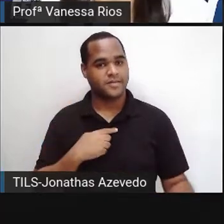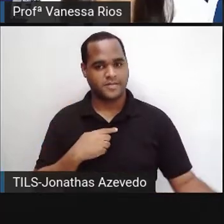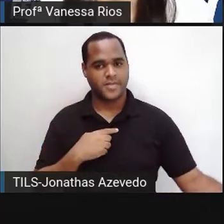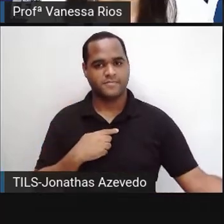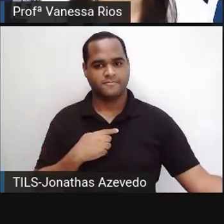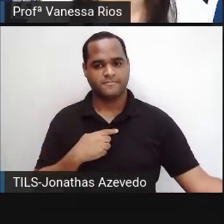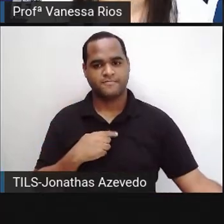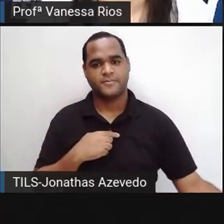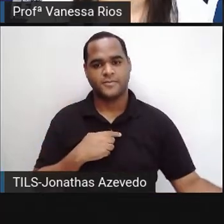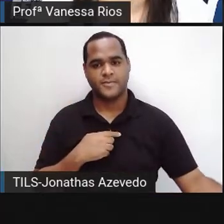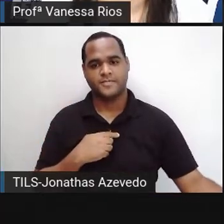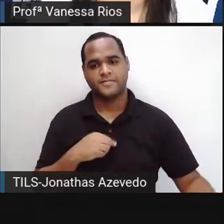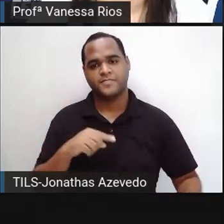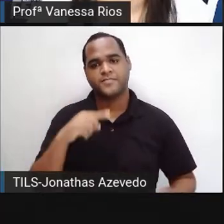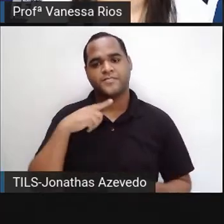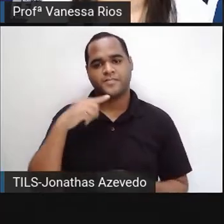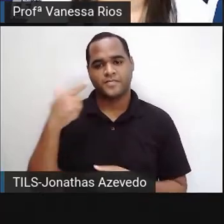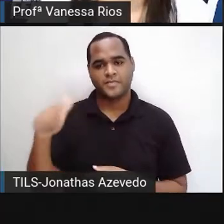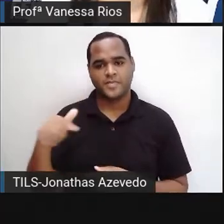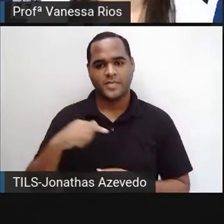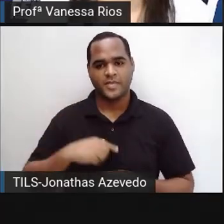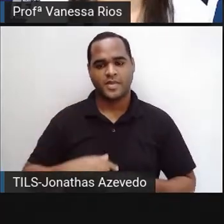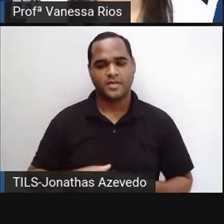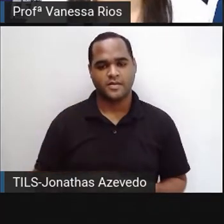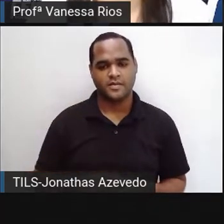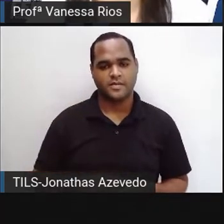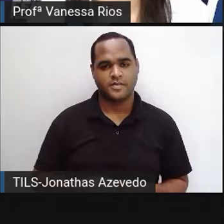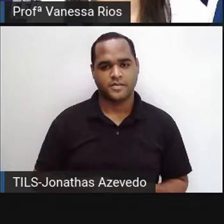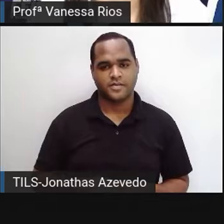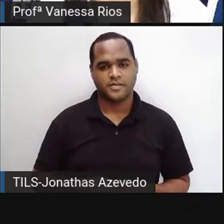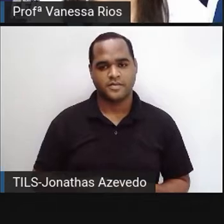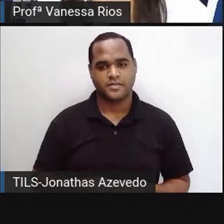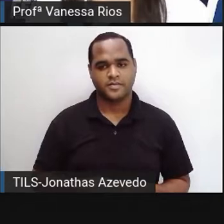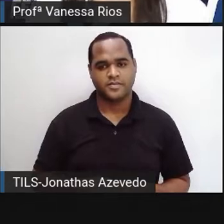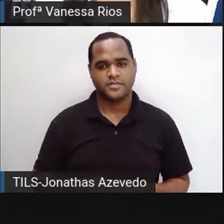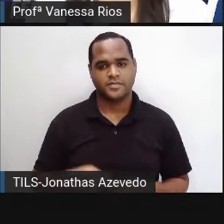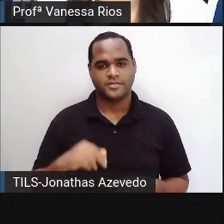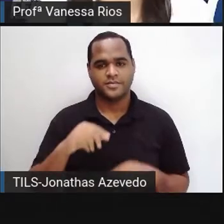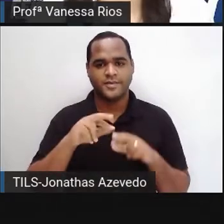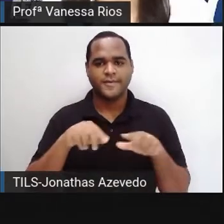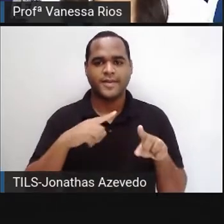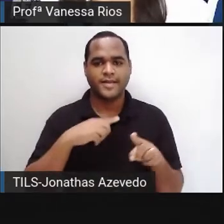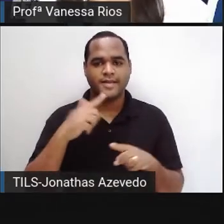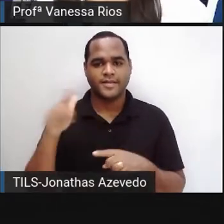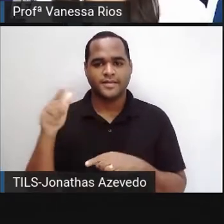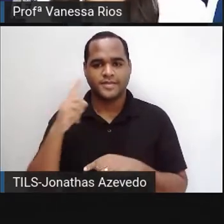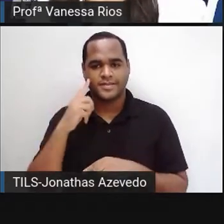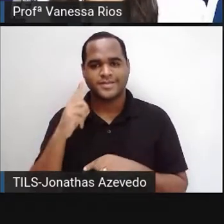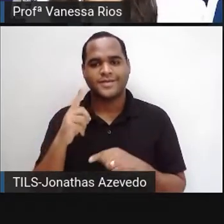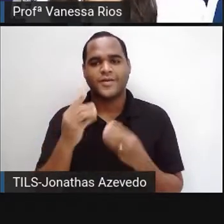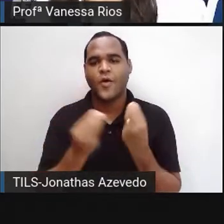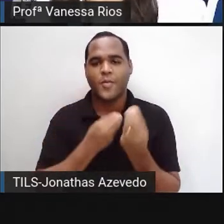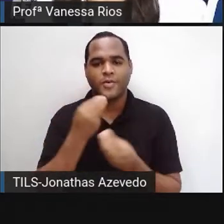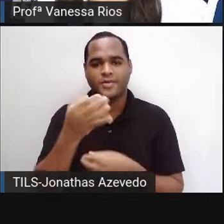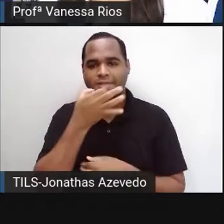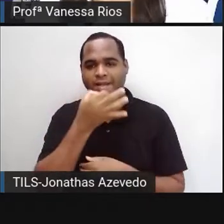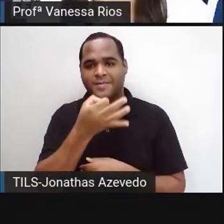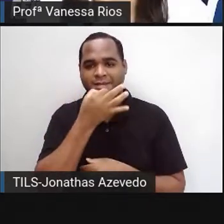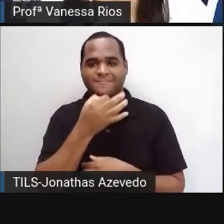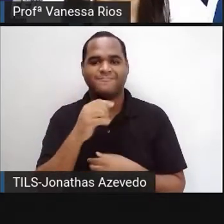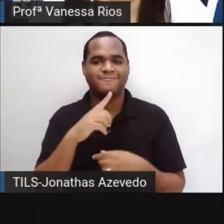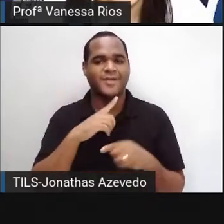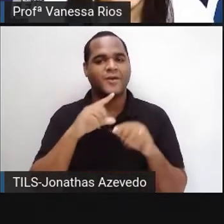então produzindo uma música. Para lhe ajudar aí, lhe dar algumas dicas de como nós podemos